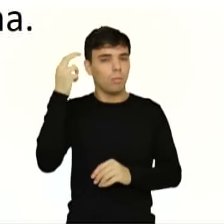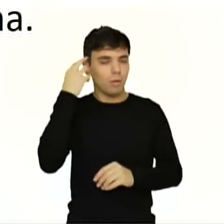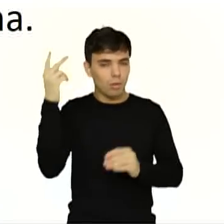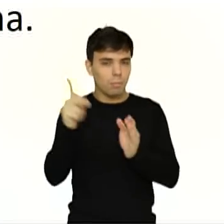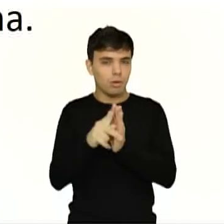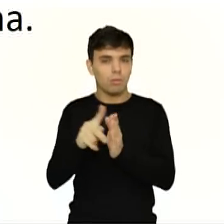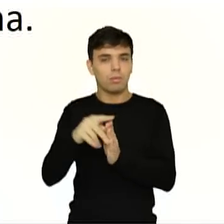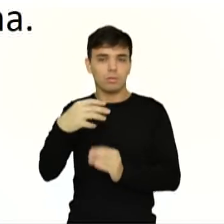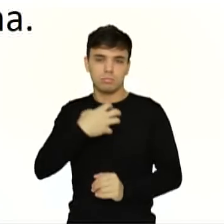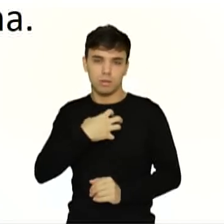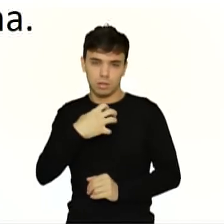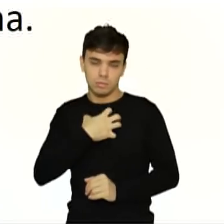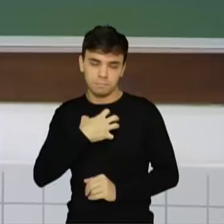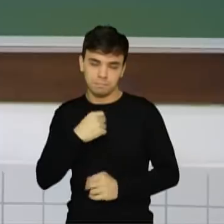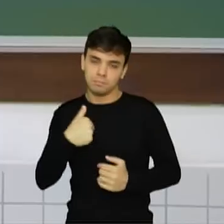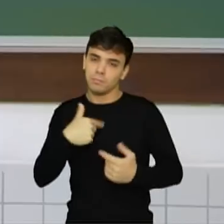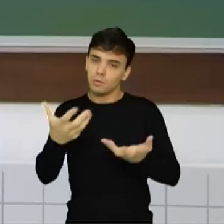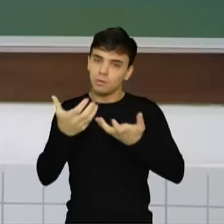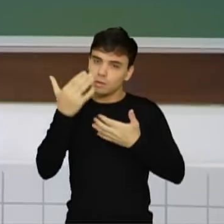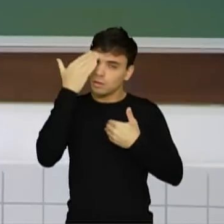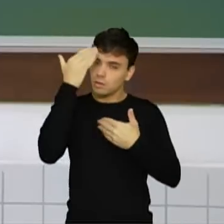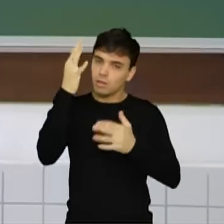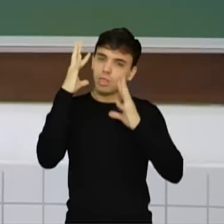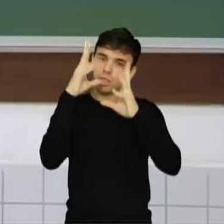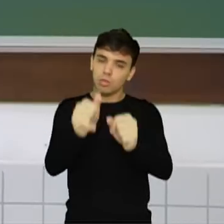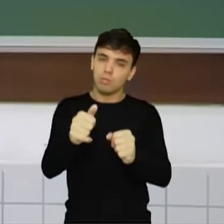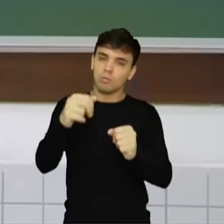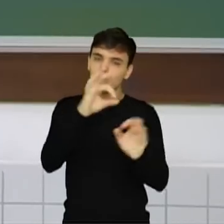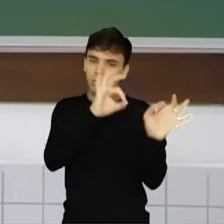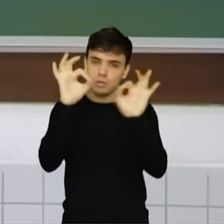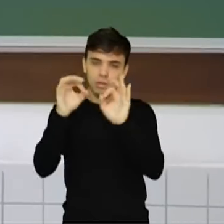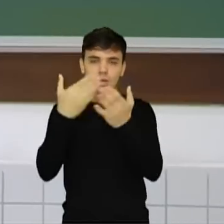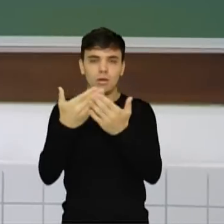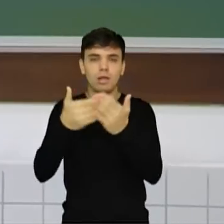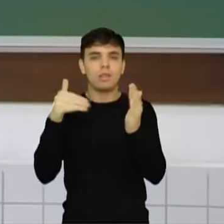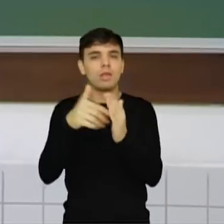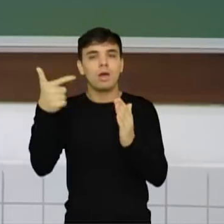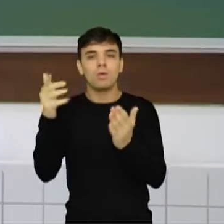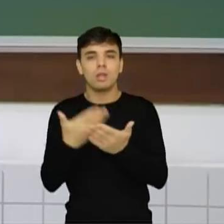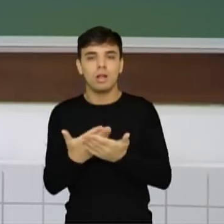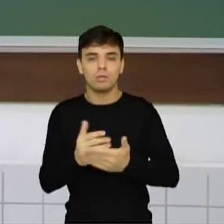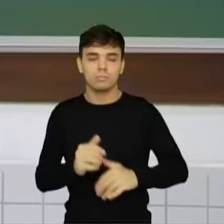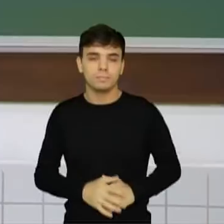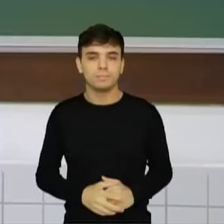da conjuração baiana. Quero agradecer a todos por ter assistido essa aula e vamos até a próxima!